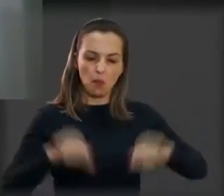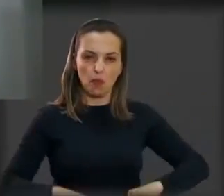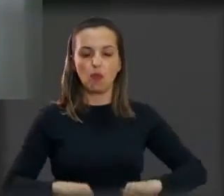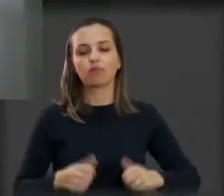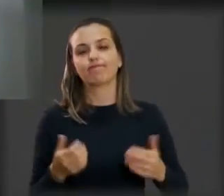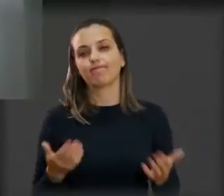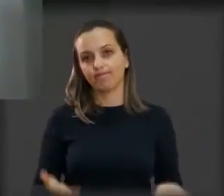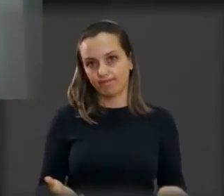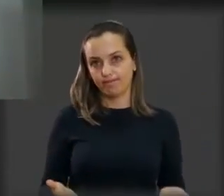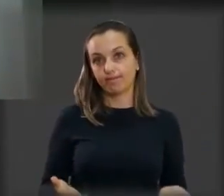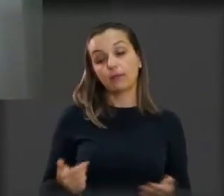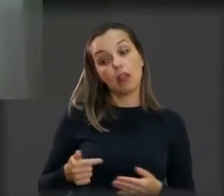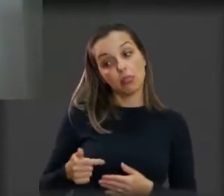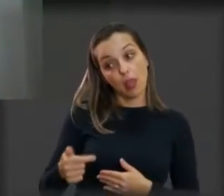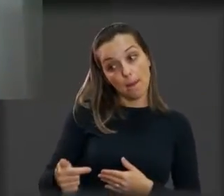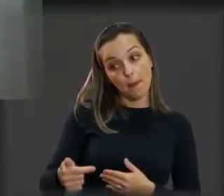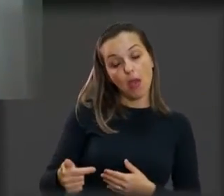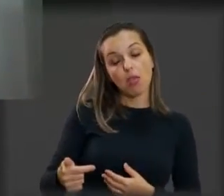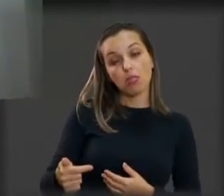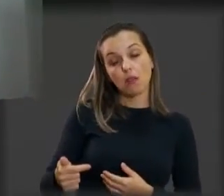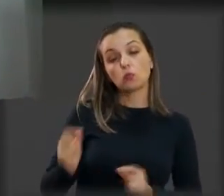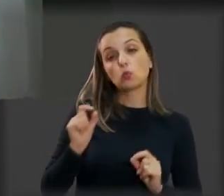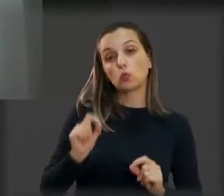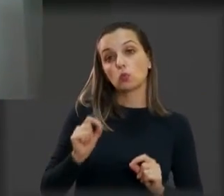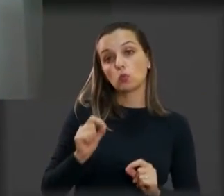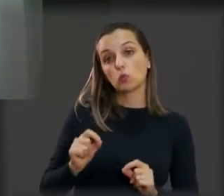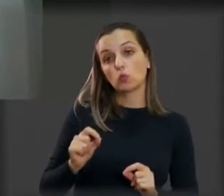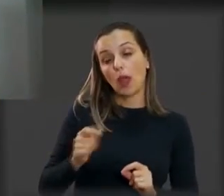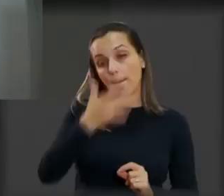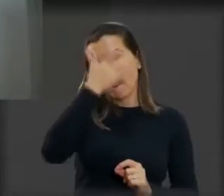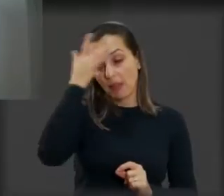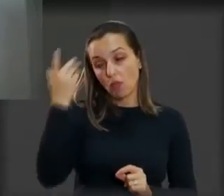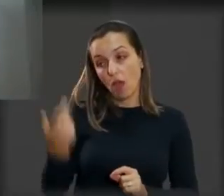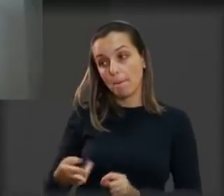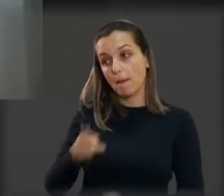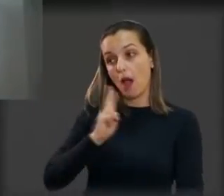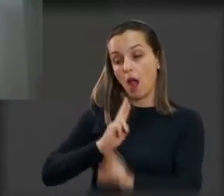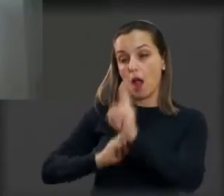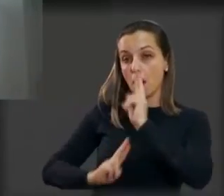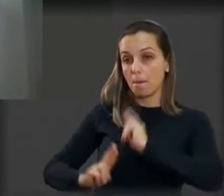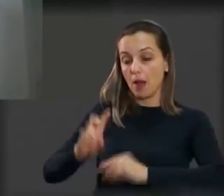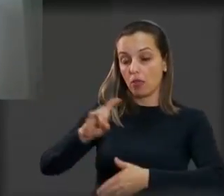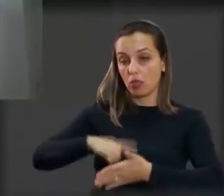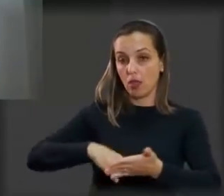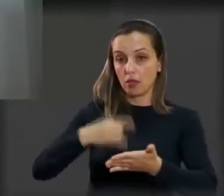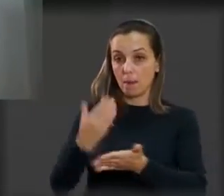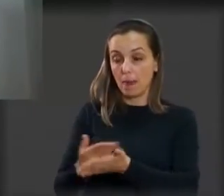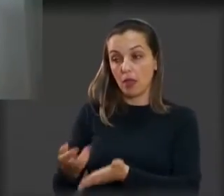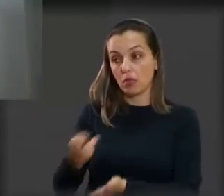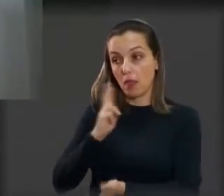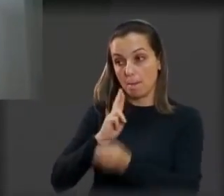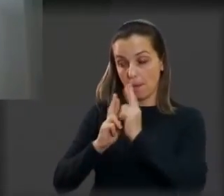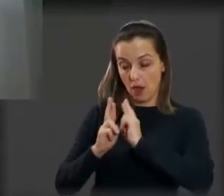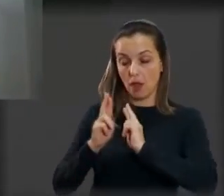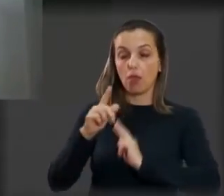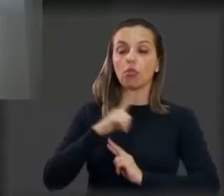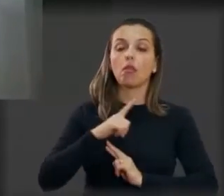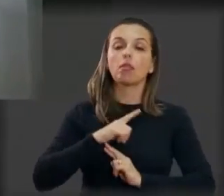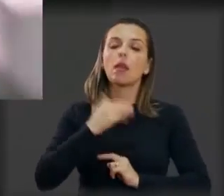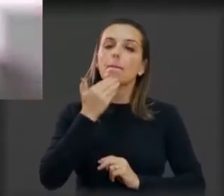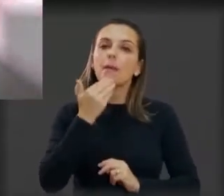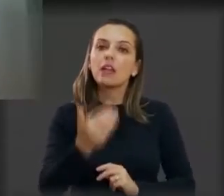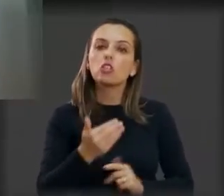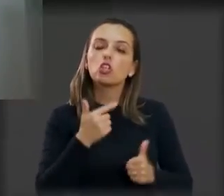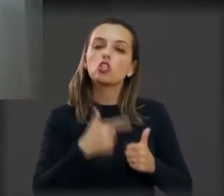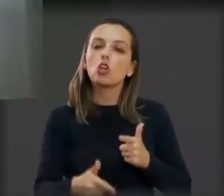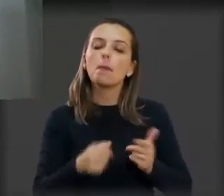distantes. Essa semana eu recebi a resposta de dois requerimentos com o meu gabinete, pedindo sobre